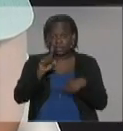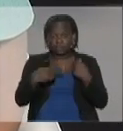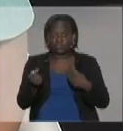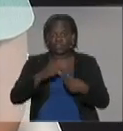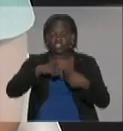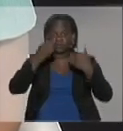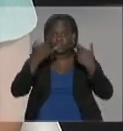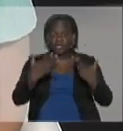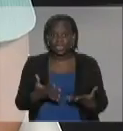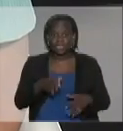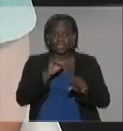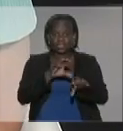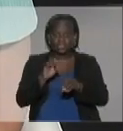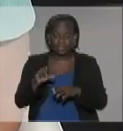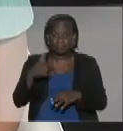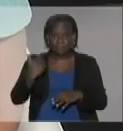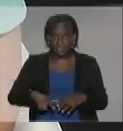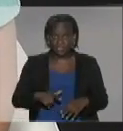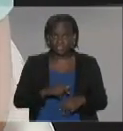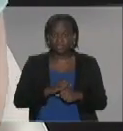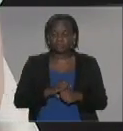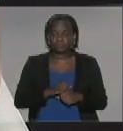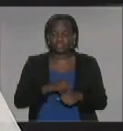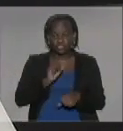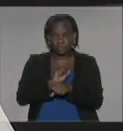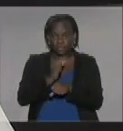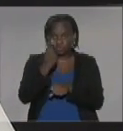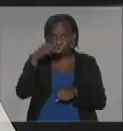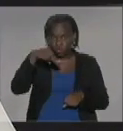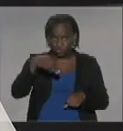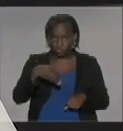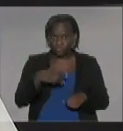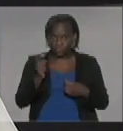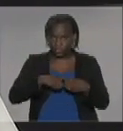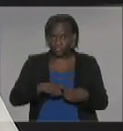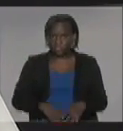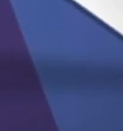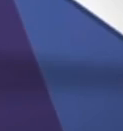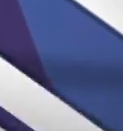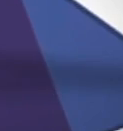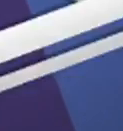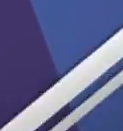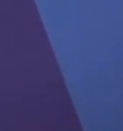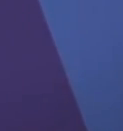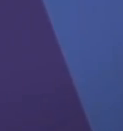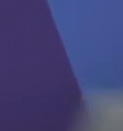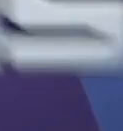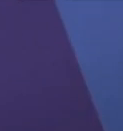volta falando sobre a questão da educação no próximo bloco. É só um minutinho, a gente volta já já.